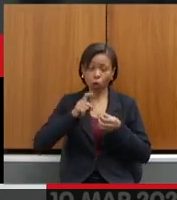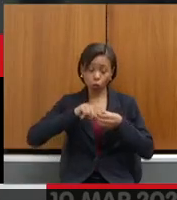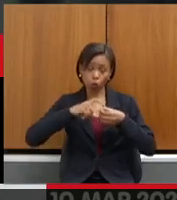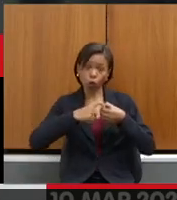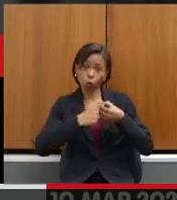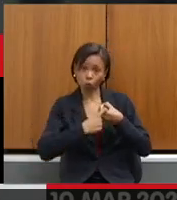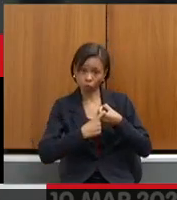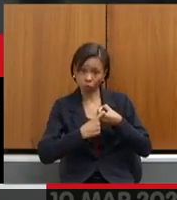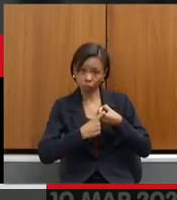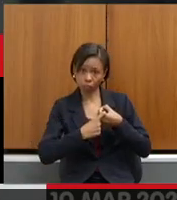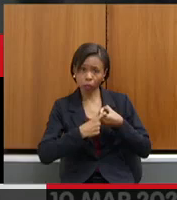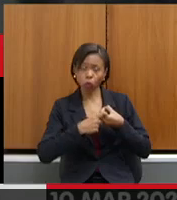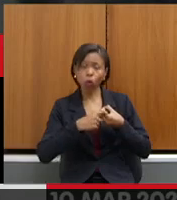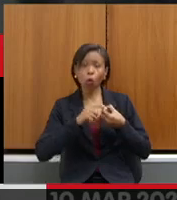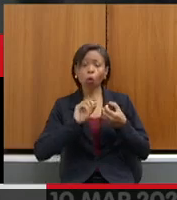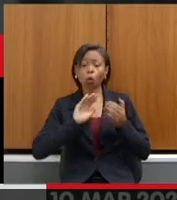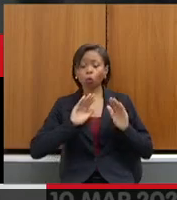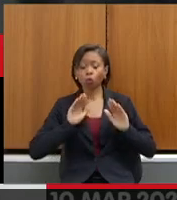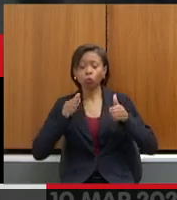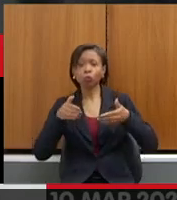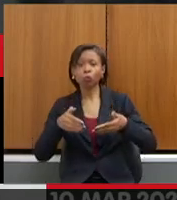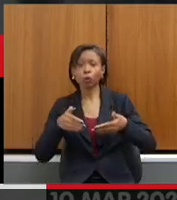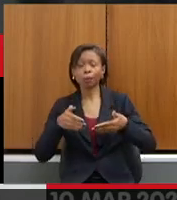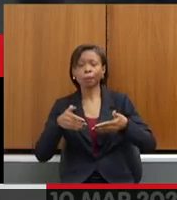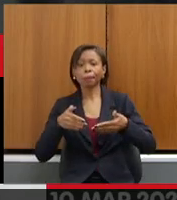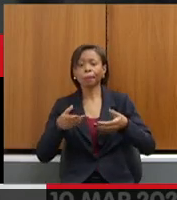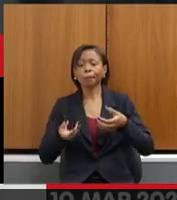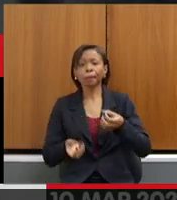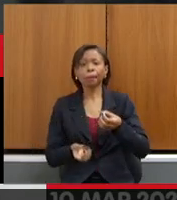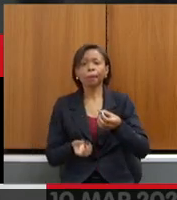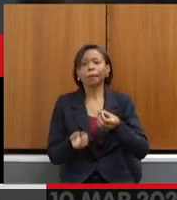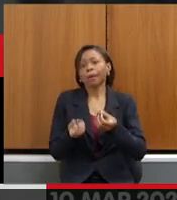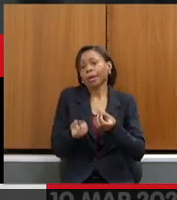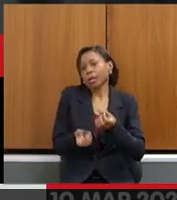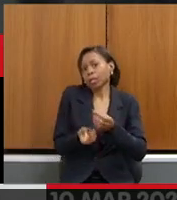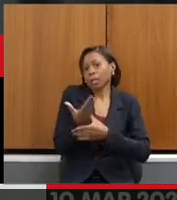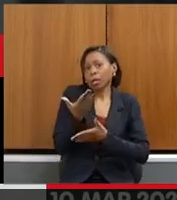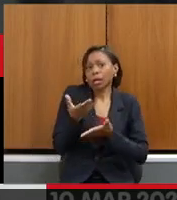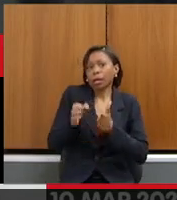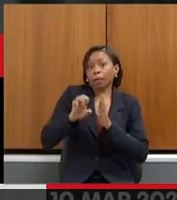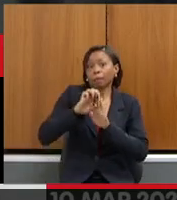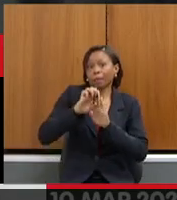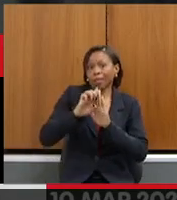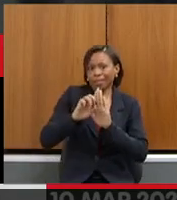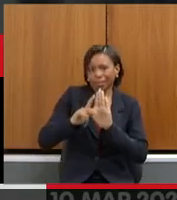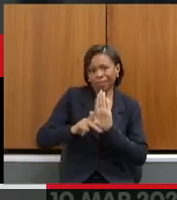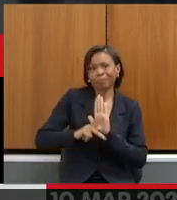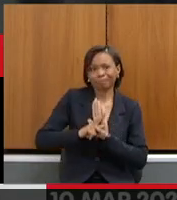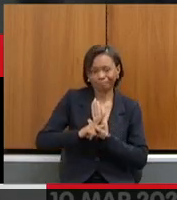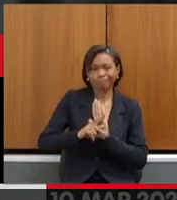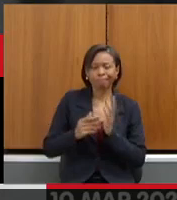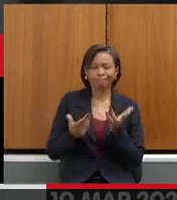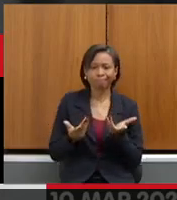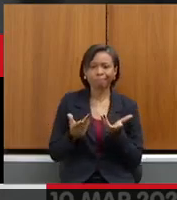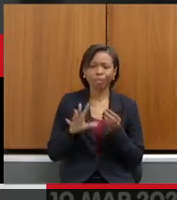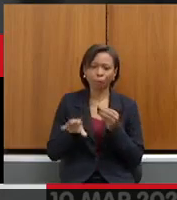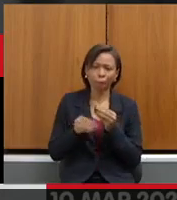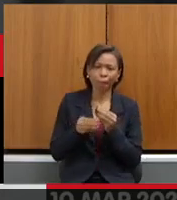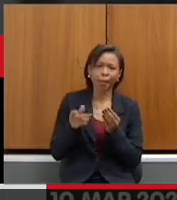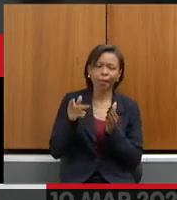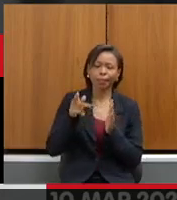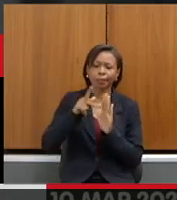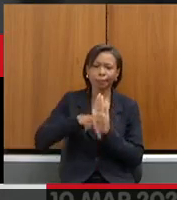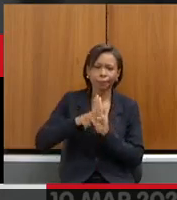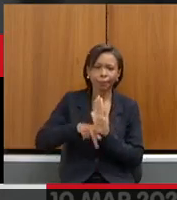convênios praticamente destinados a implementação de emendas parlamentares tá é o resto tudo é convênio